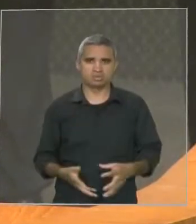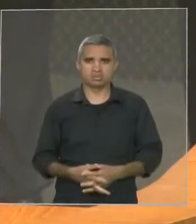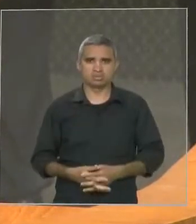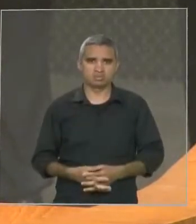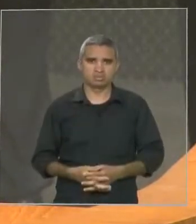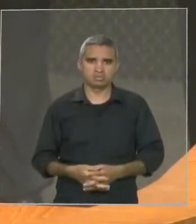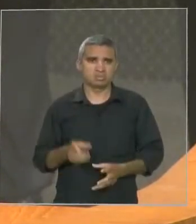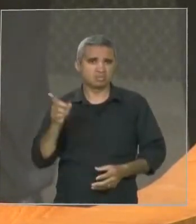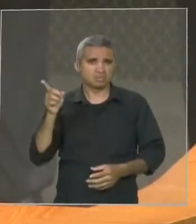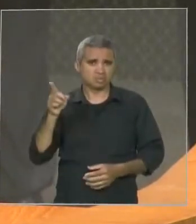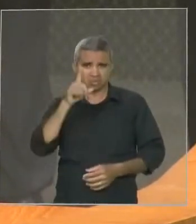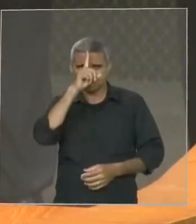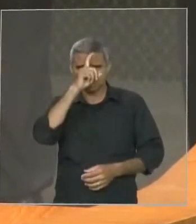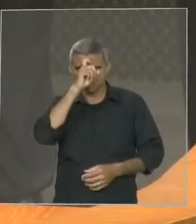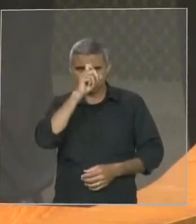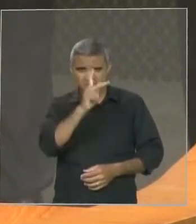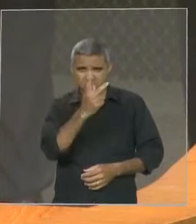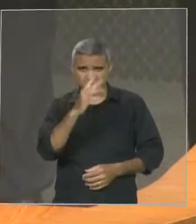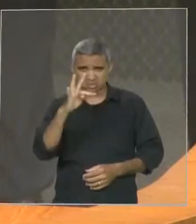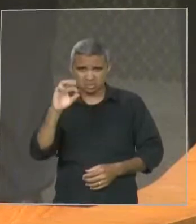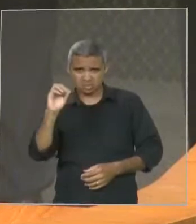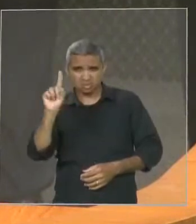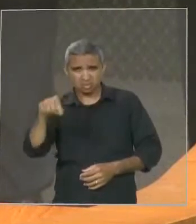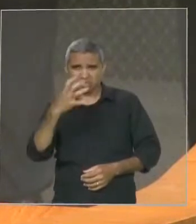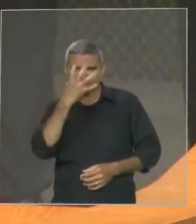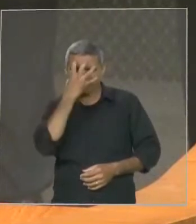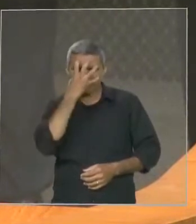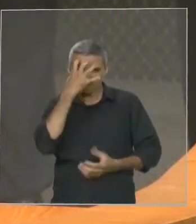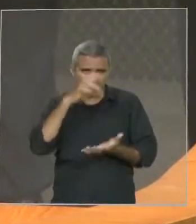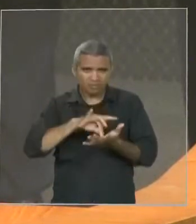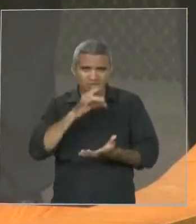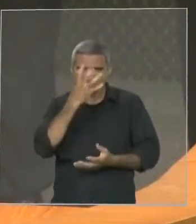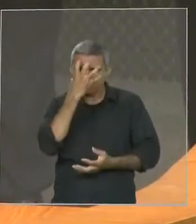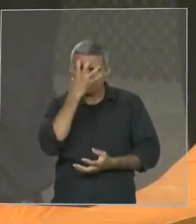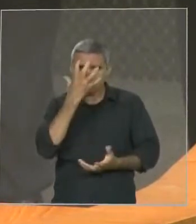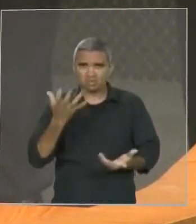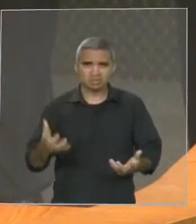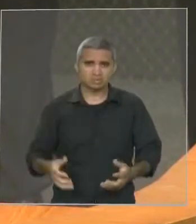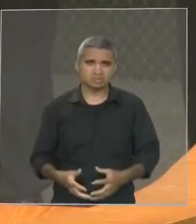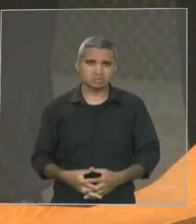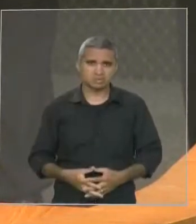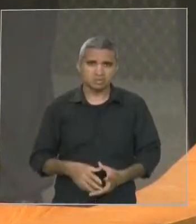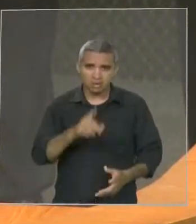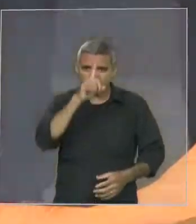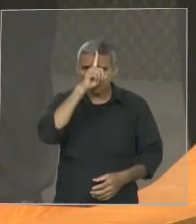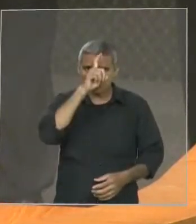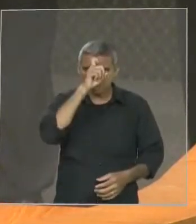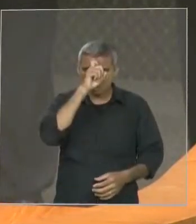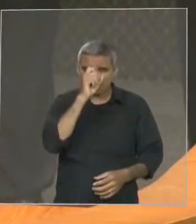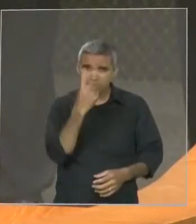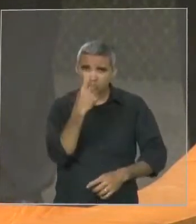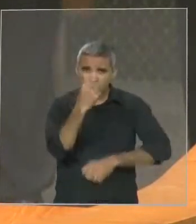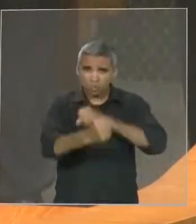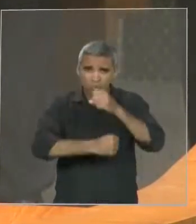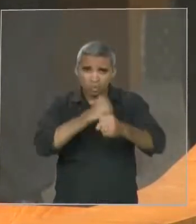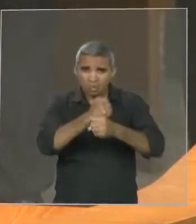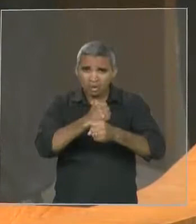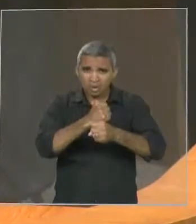é uma vergonha. Um hospital que ficou mais de um ano em